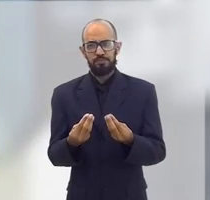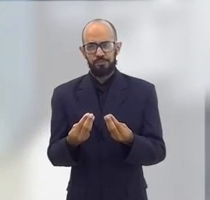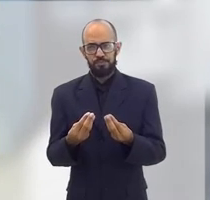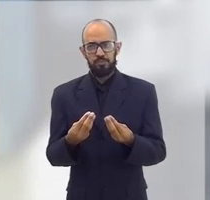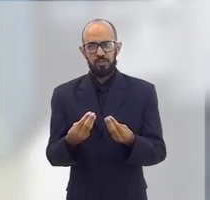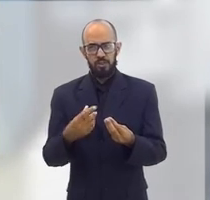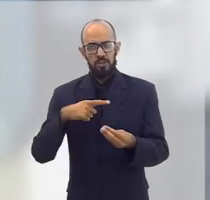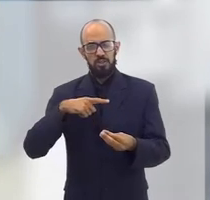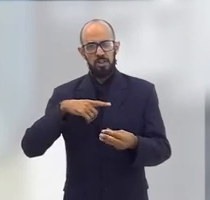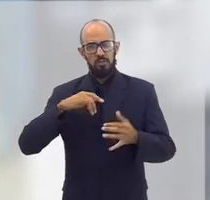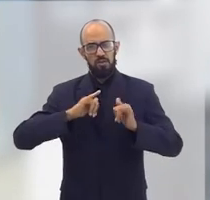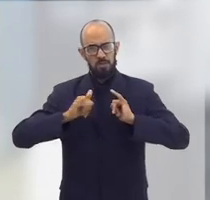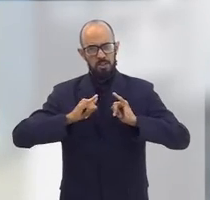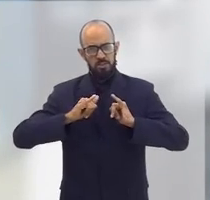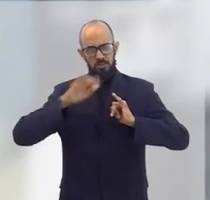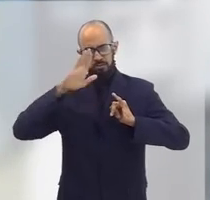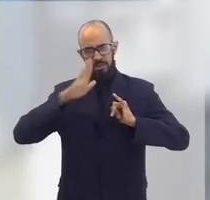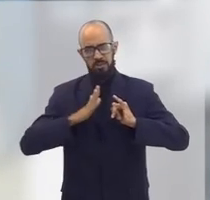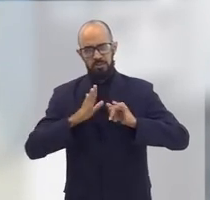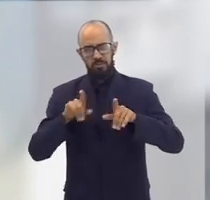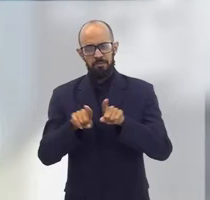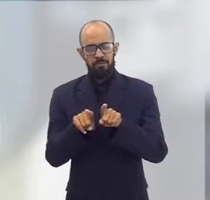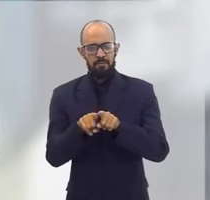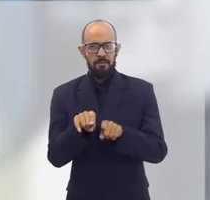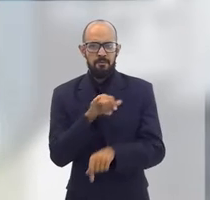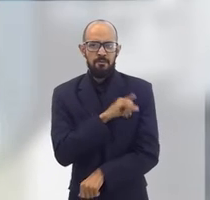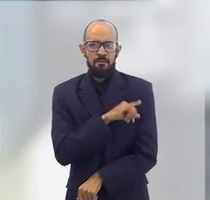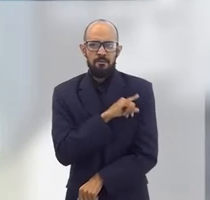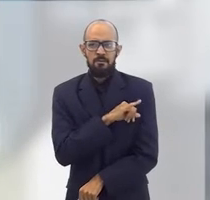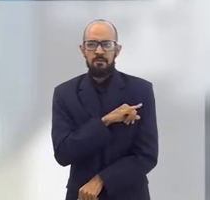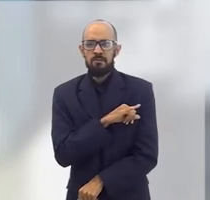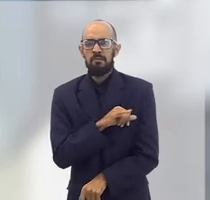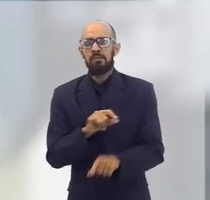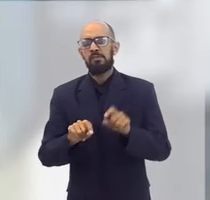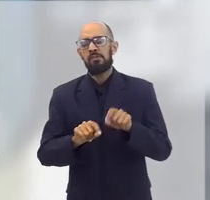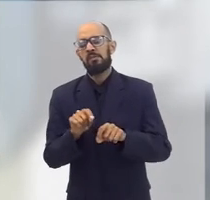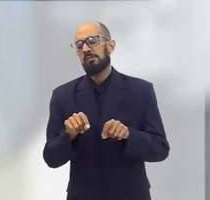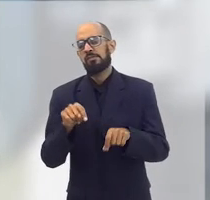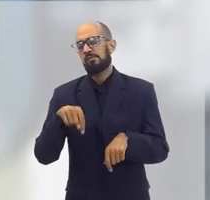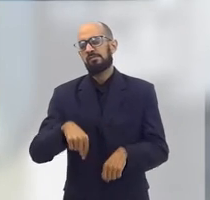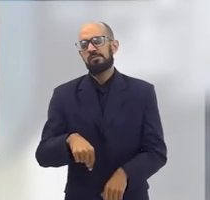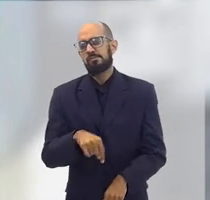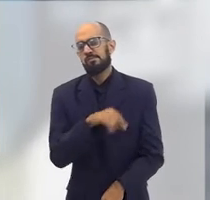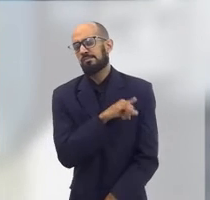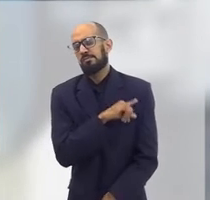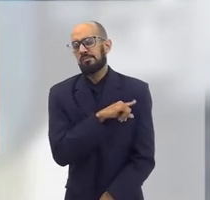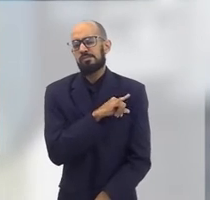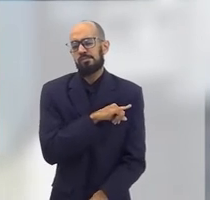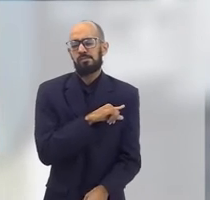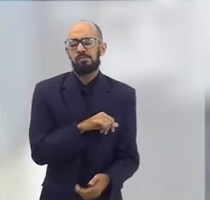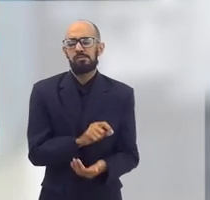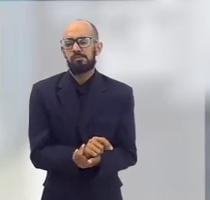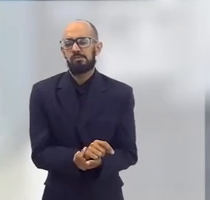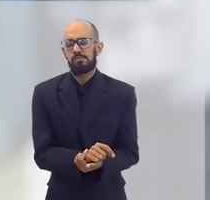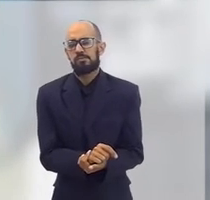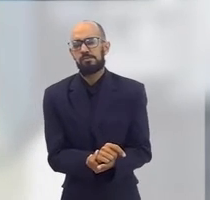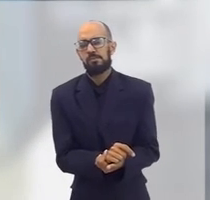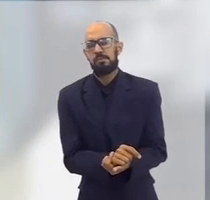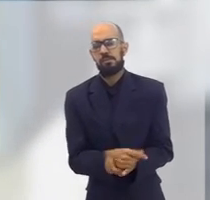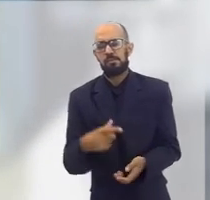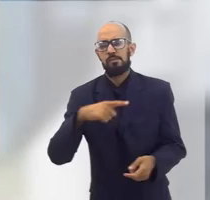gente tem dados de Brasil e dados de Rio de Janeiro, né? Rio de Janeiro, o